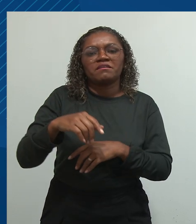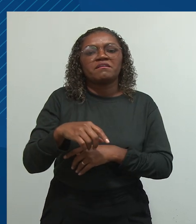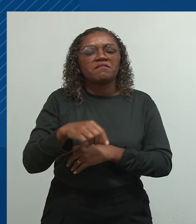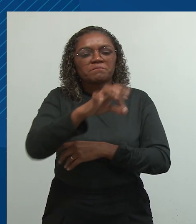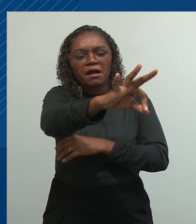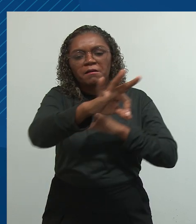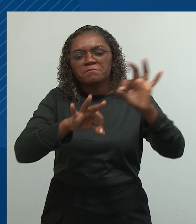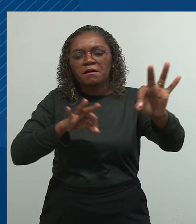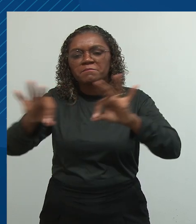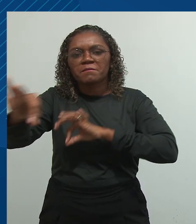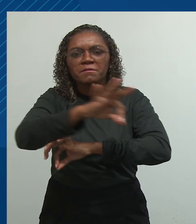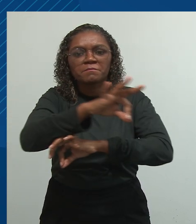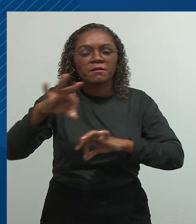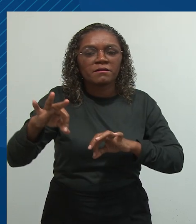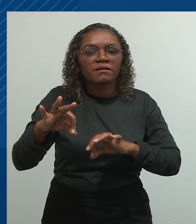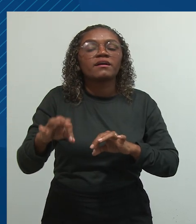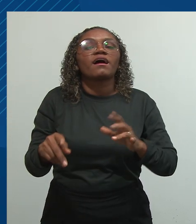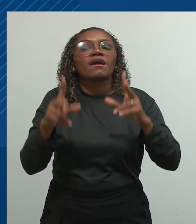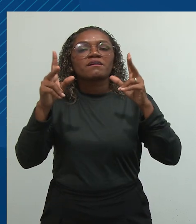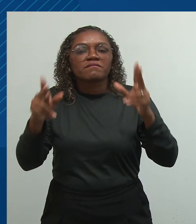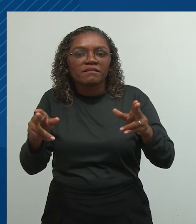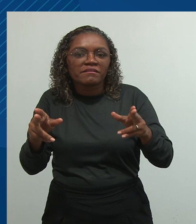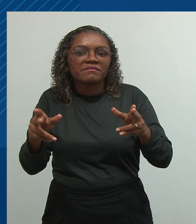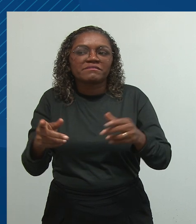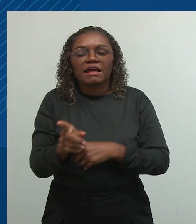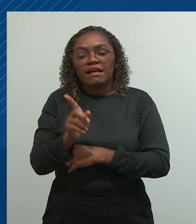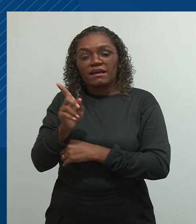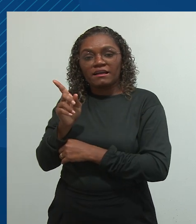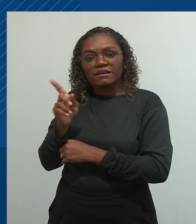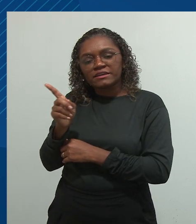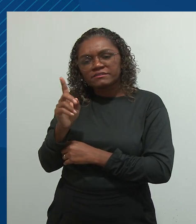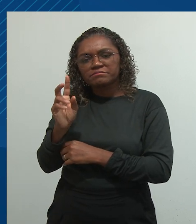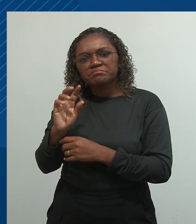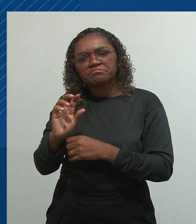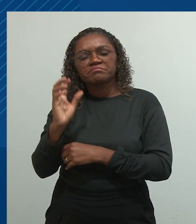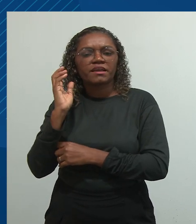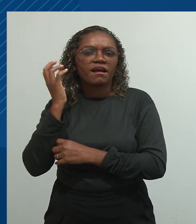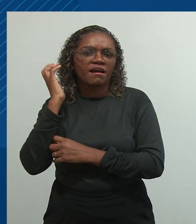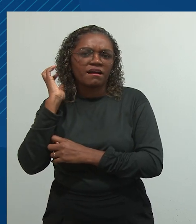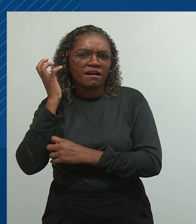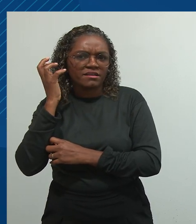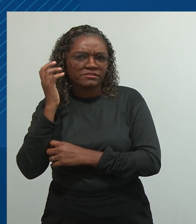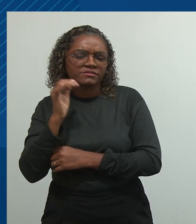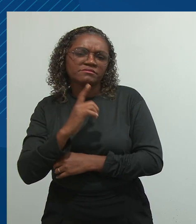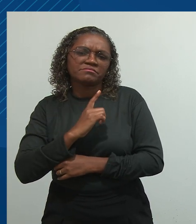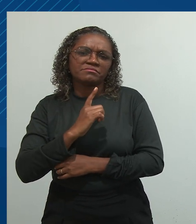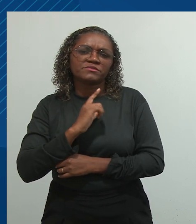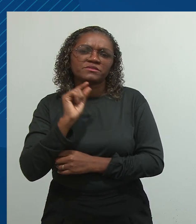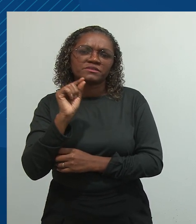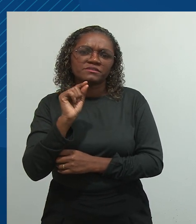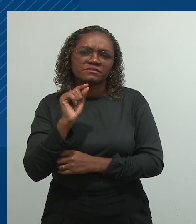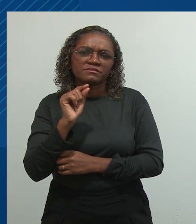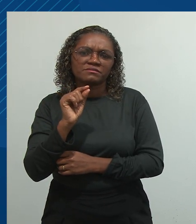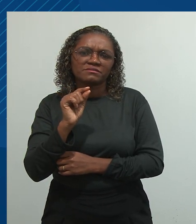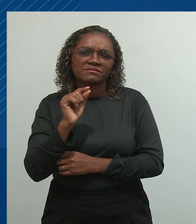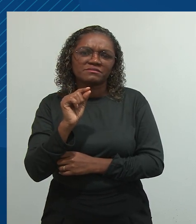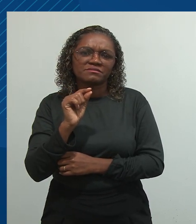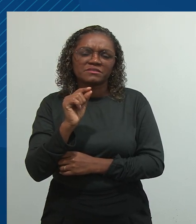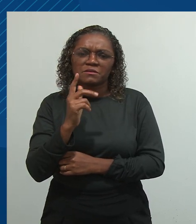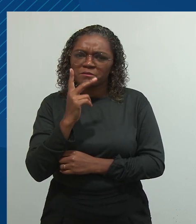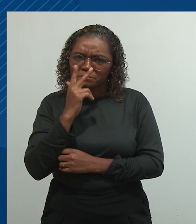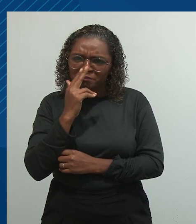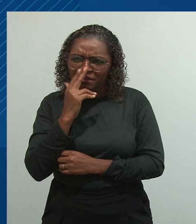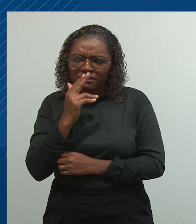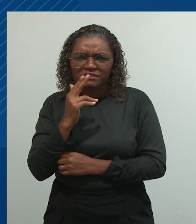trás, volta pra zaga, pro meio de campo, fica aquele jogo travado. E aí você liga lá na rádio e tá aquela pancada, aquela loucura,